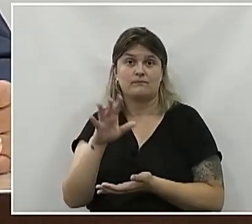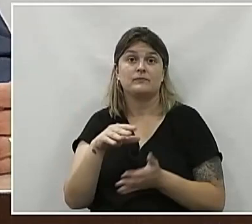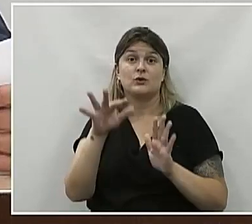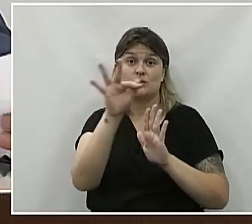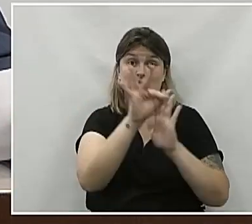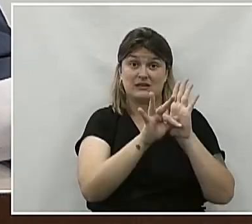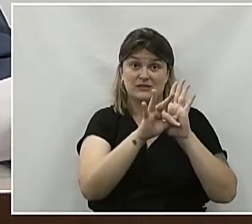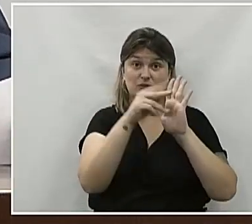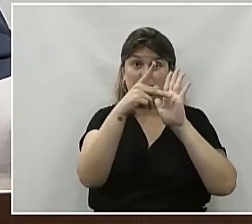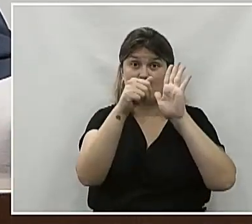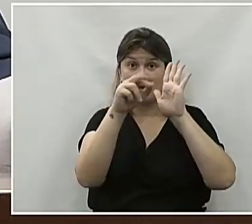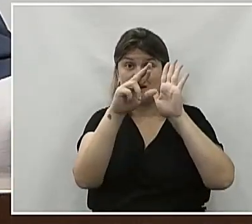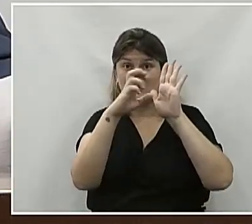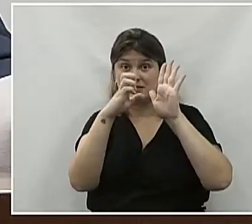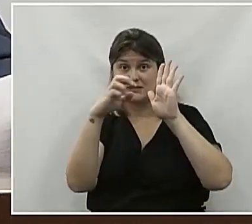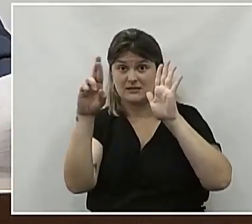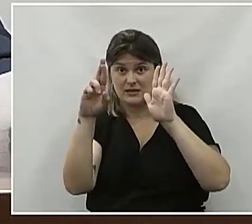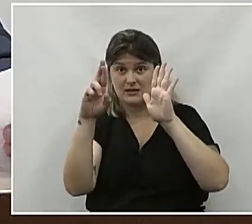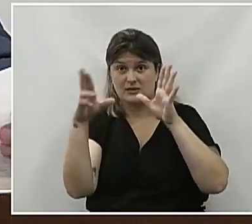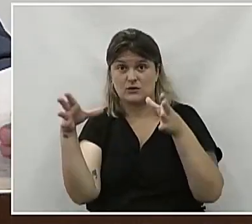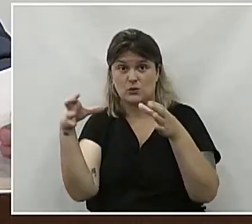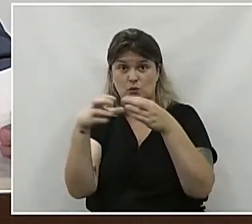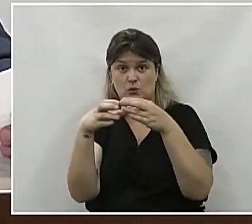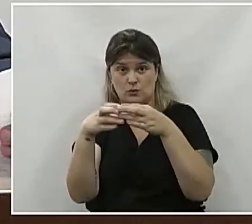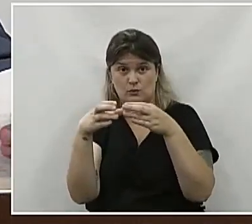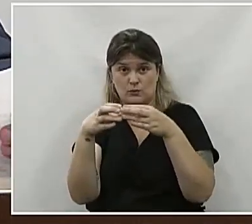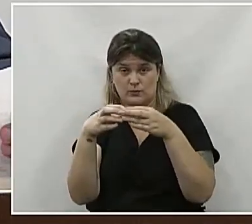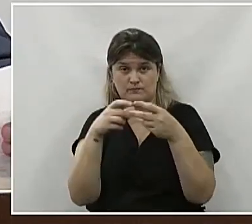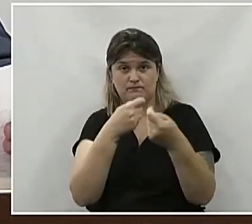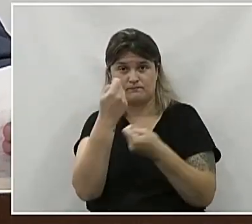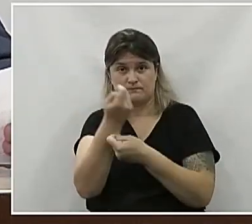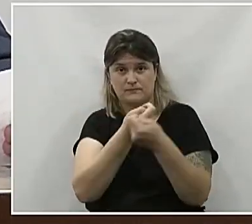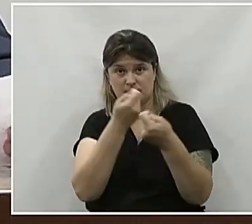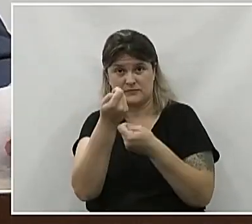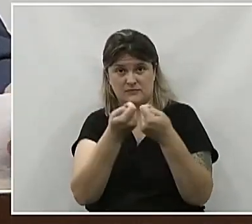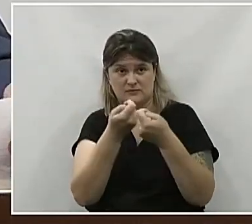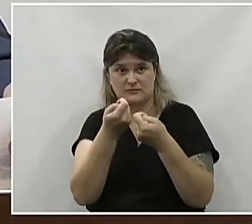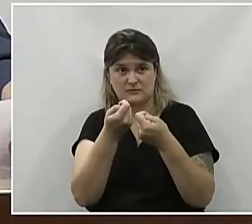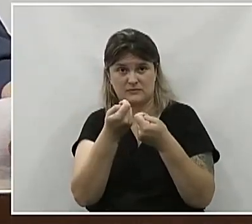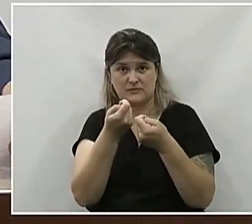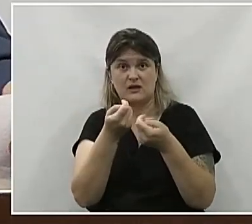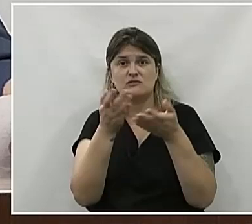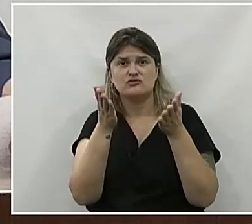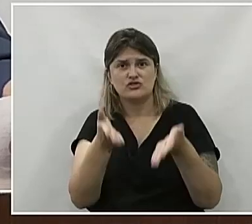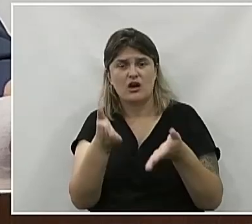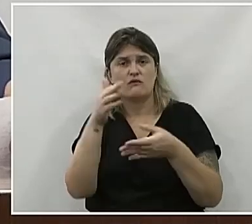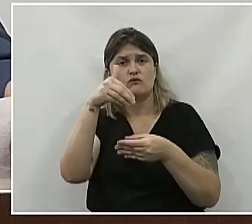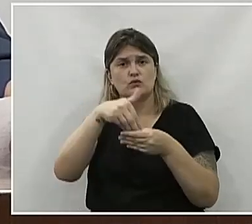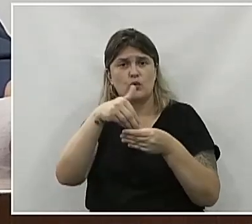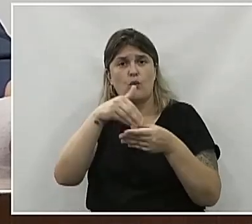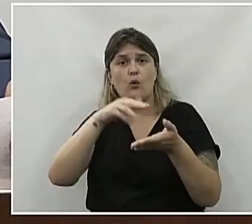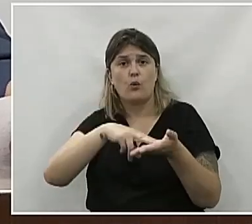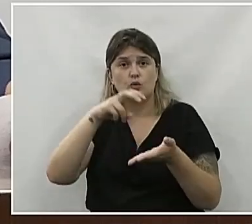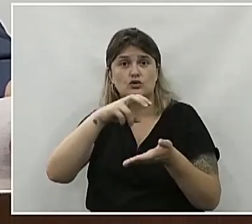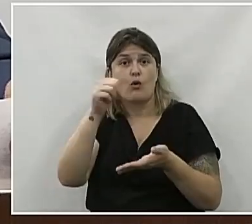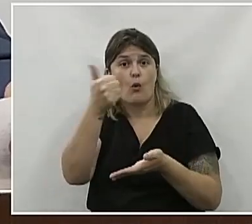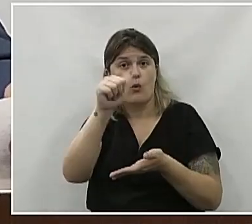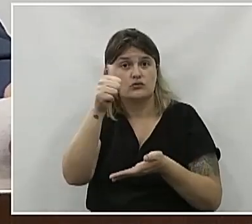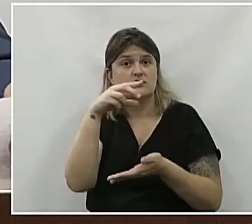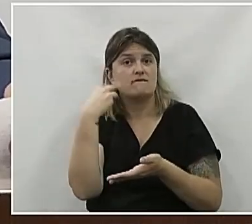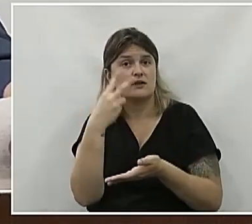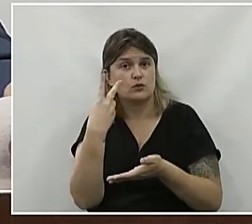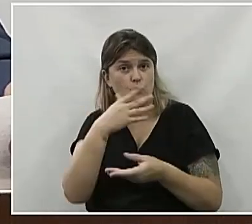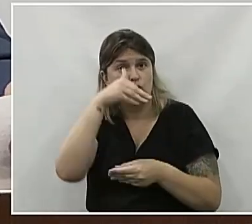o parecer da comissão de de Finanças foi votado hoje por 11